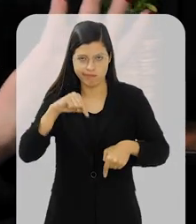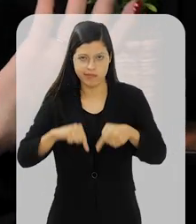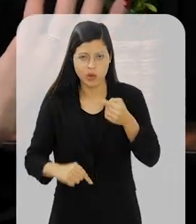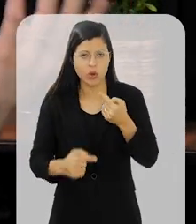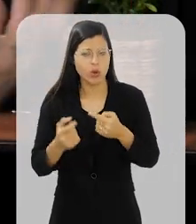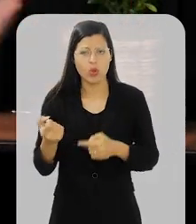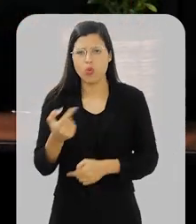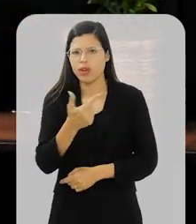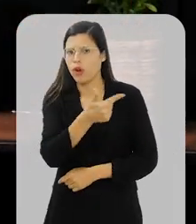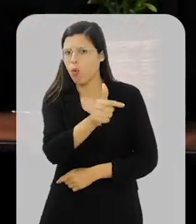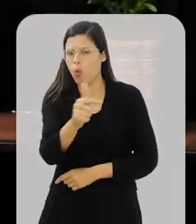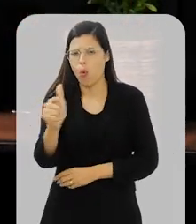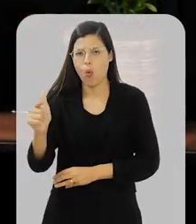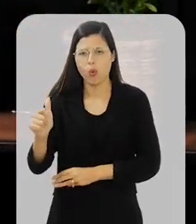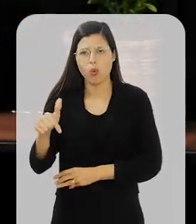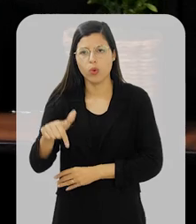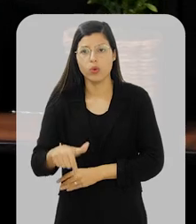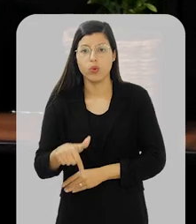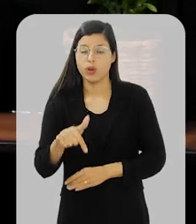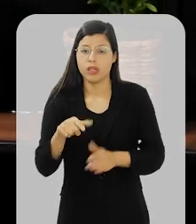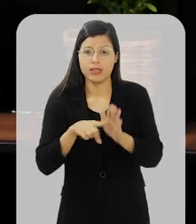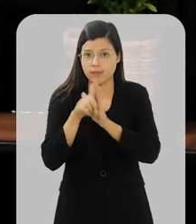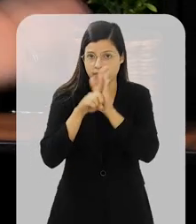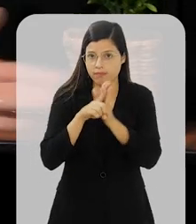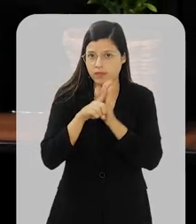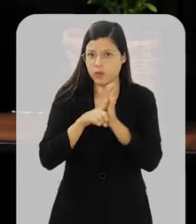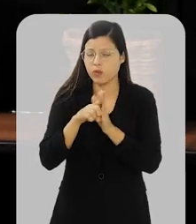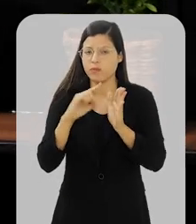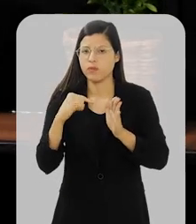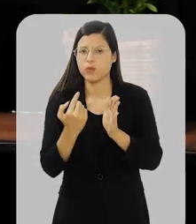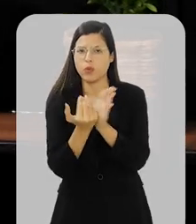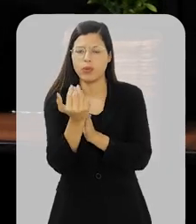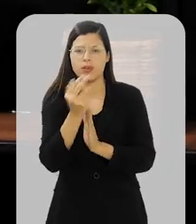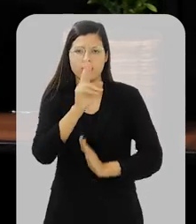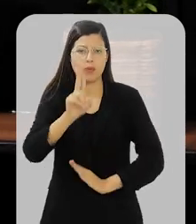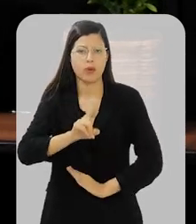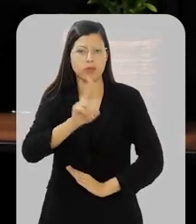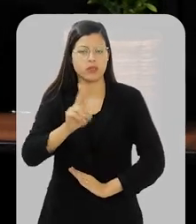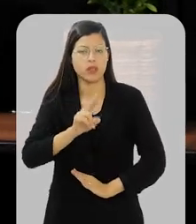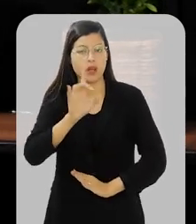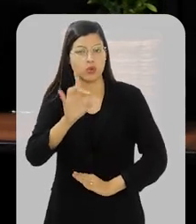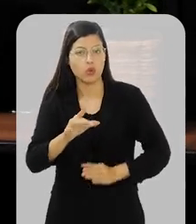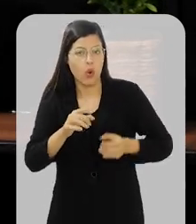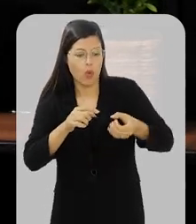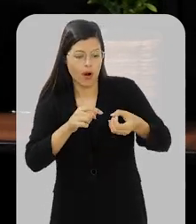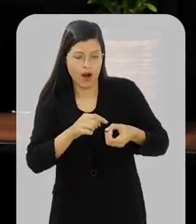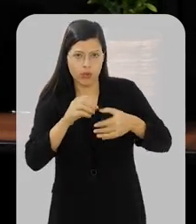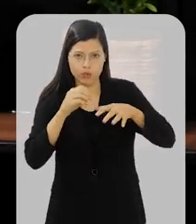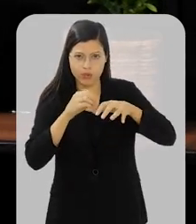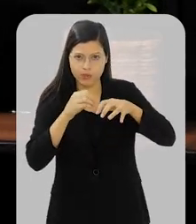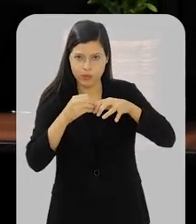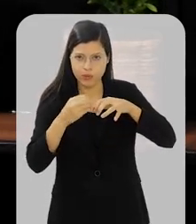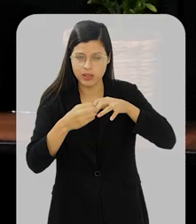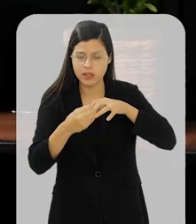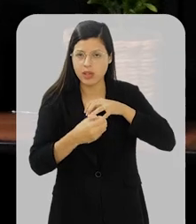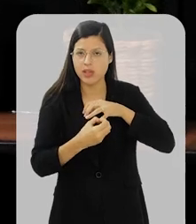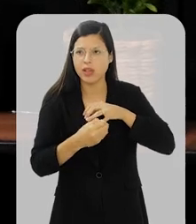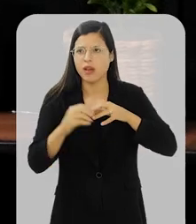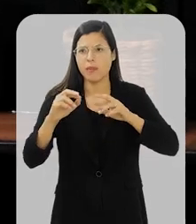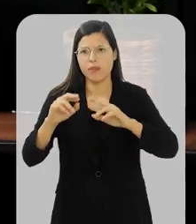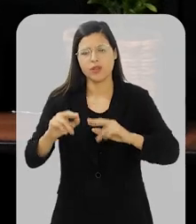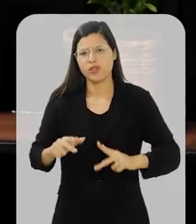outros extratos, a partir desse estudo, nós começamos a utilizar só o caroço do açaí para os diferentes